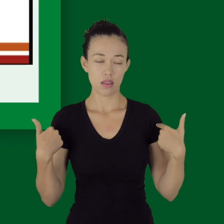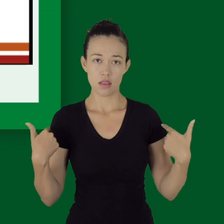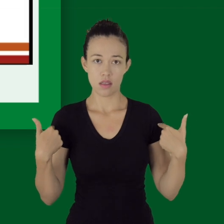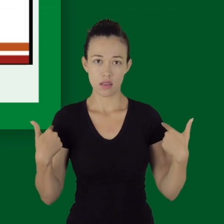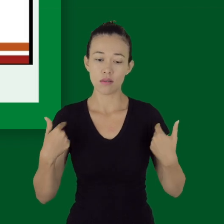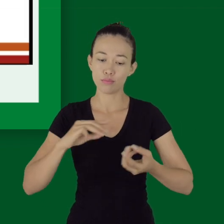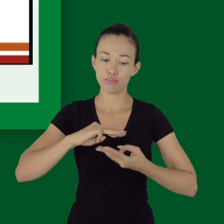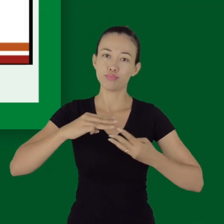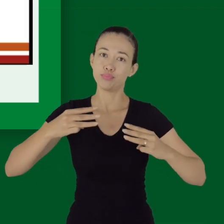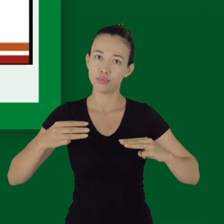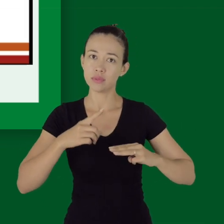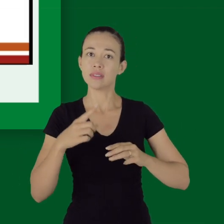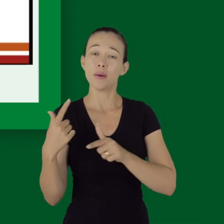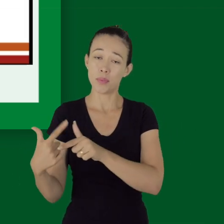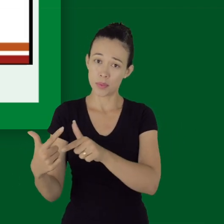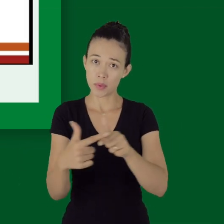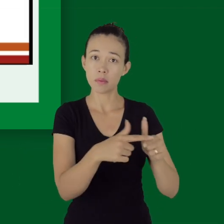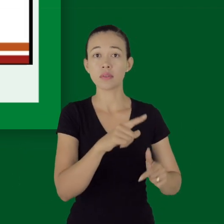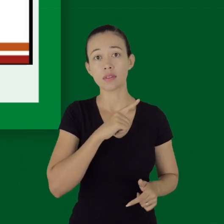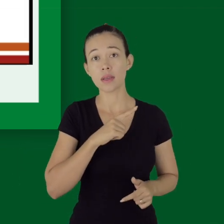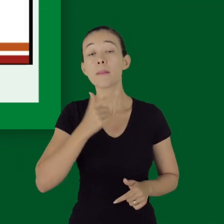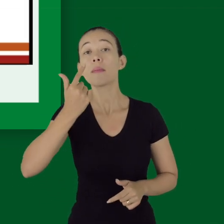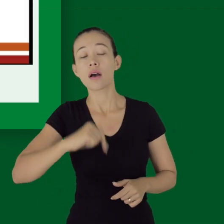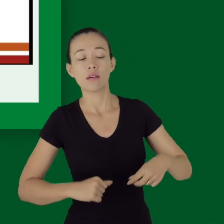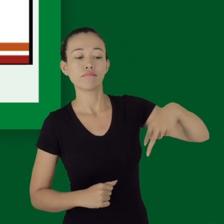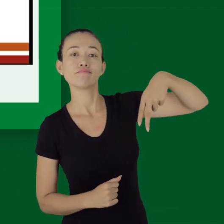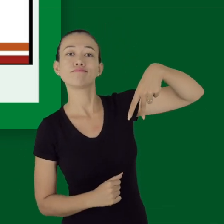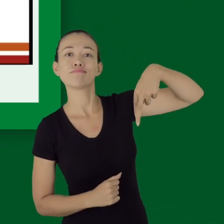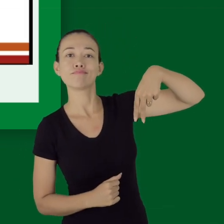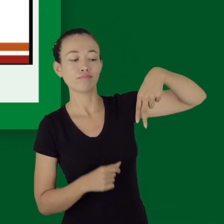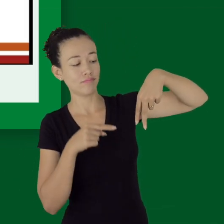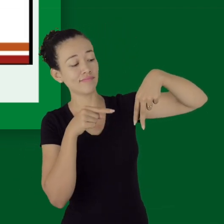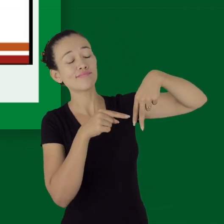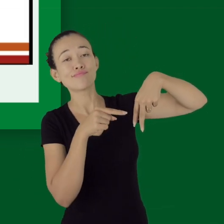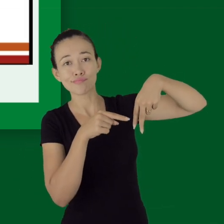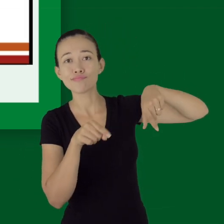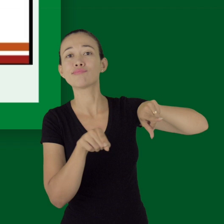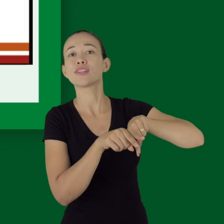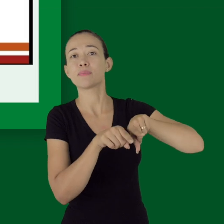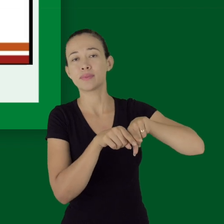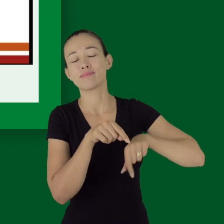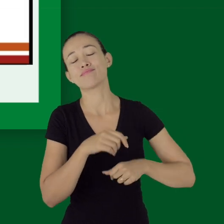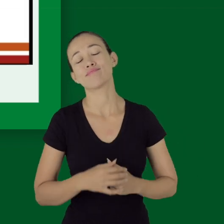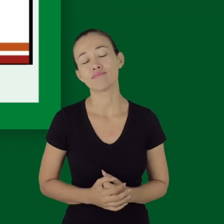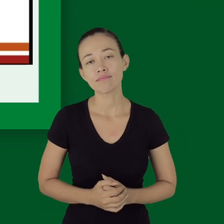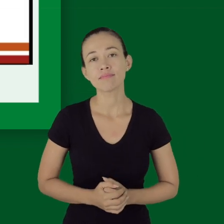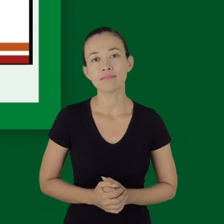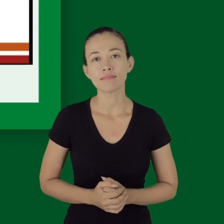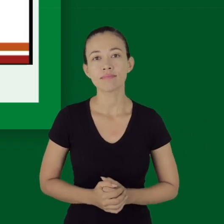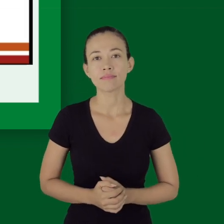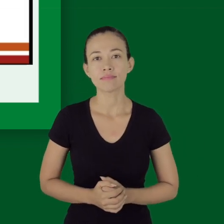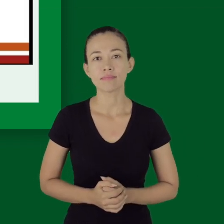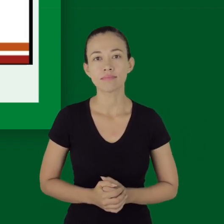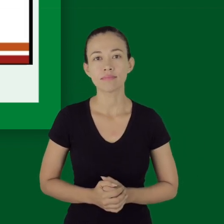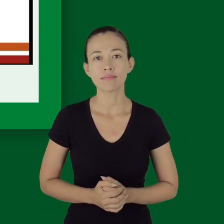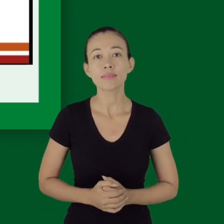a musculatura dos braços e também comprometimento dos membros